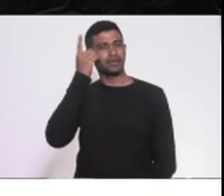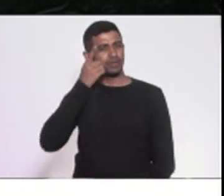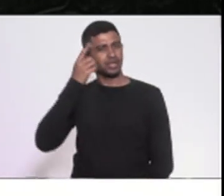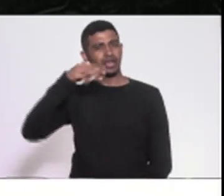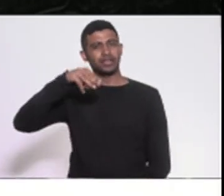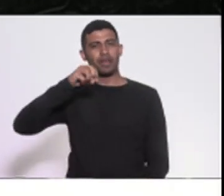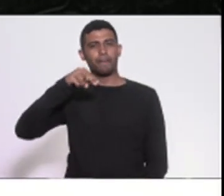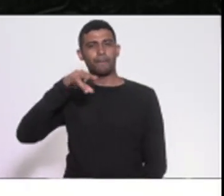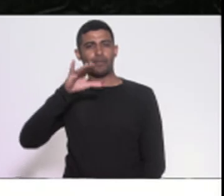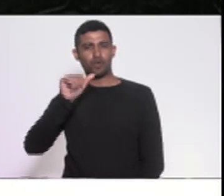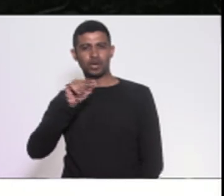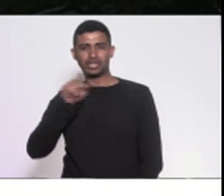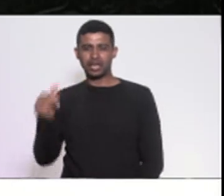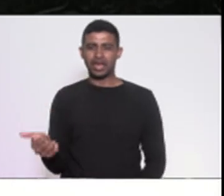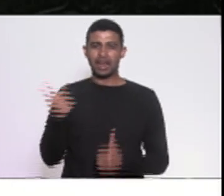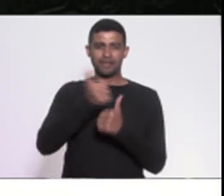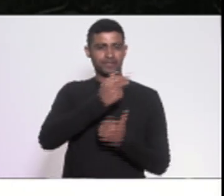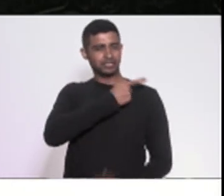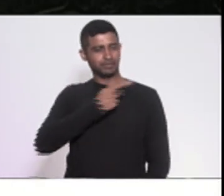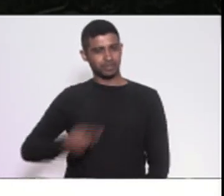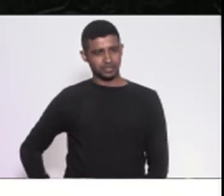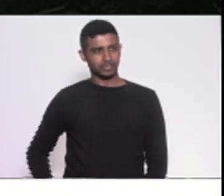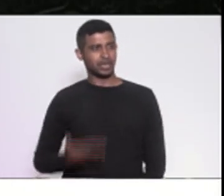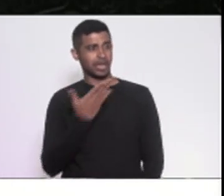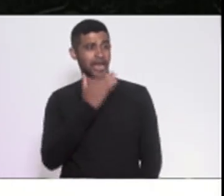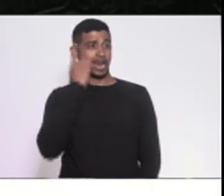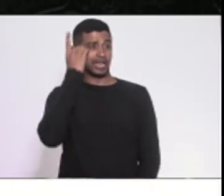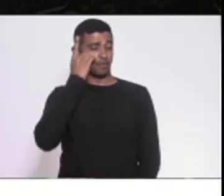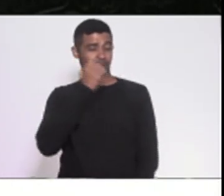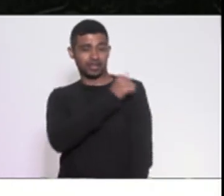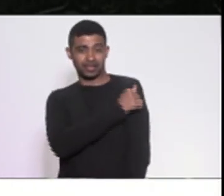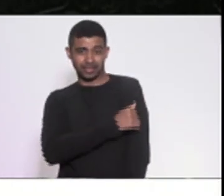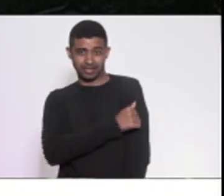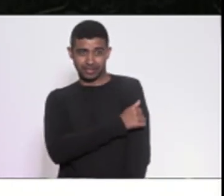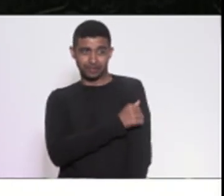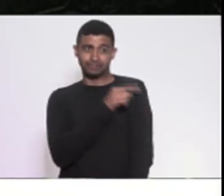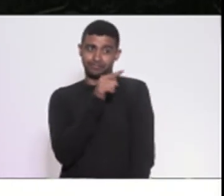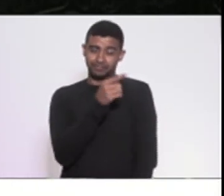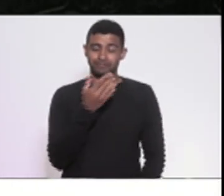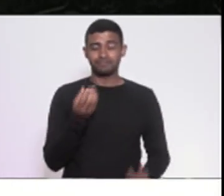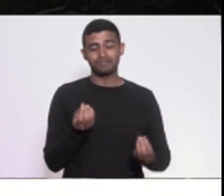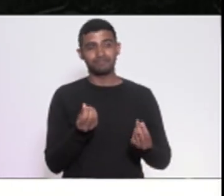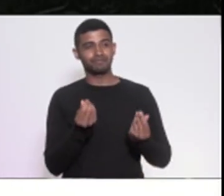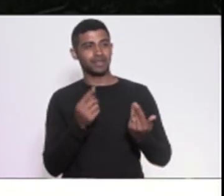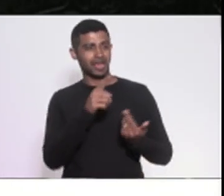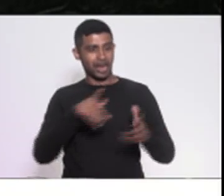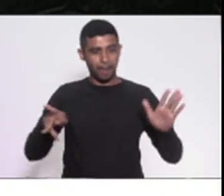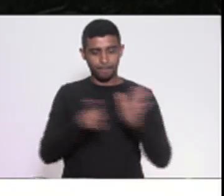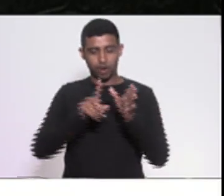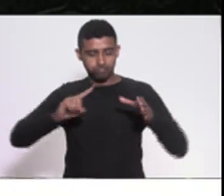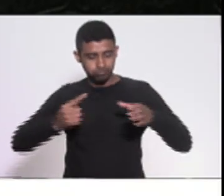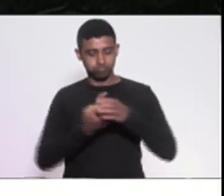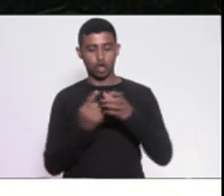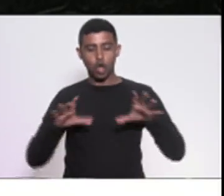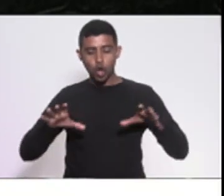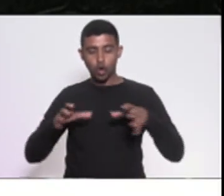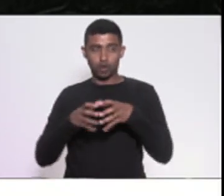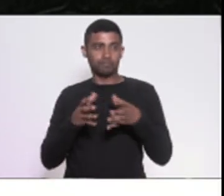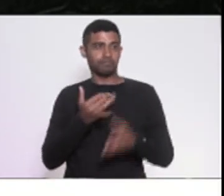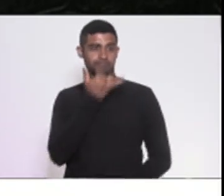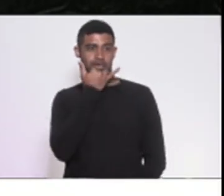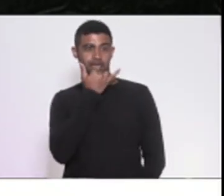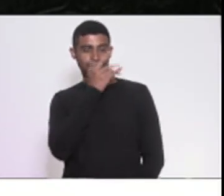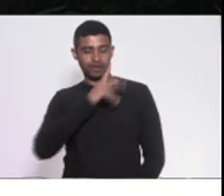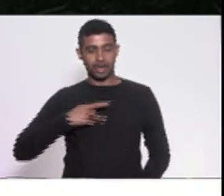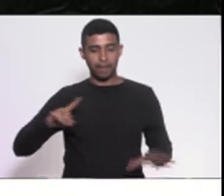Francisco, nossa vice-presidente, deputada enfermeira Rejane, que como membro da comissão, como membro